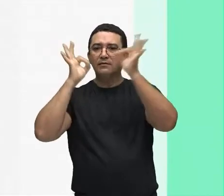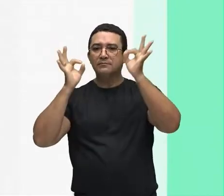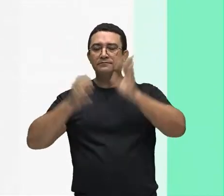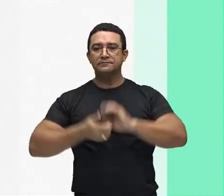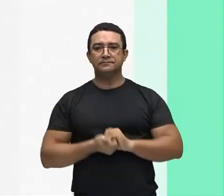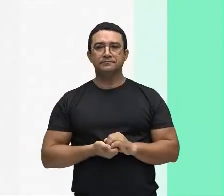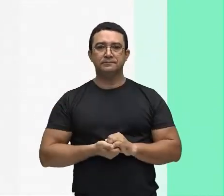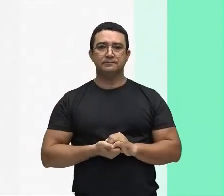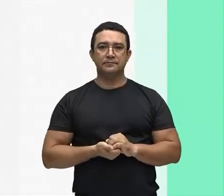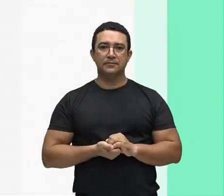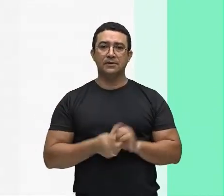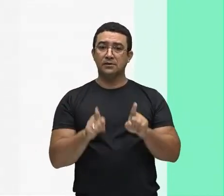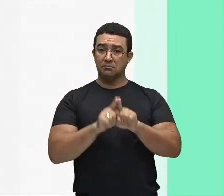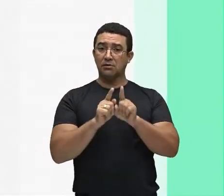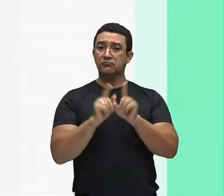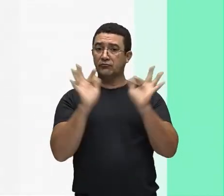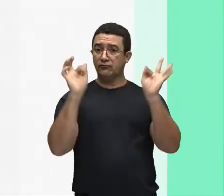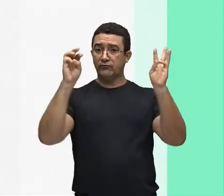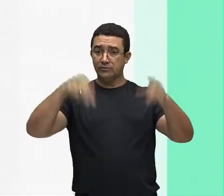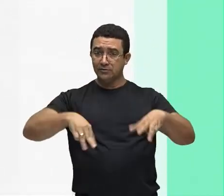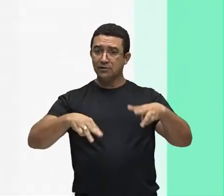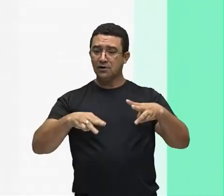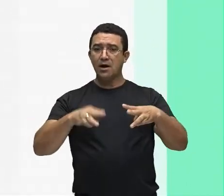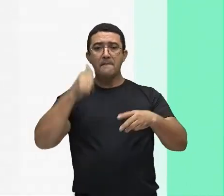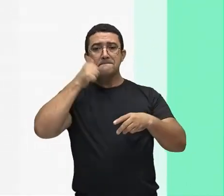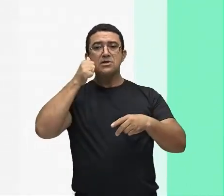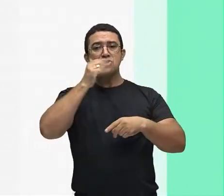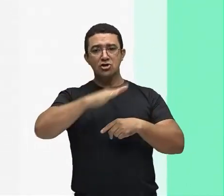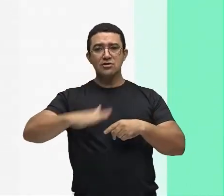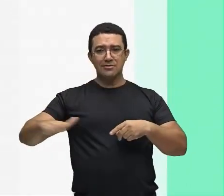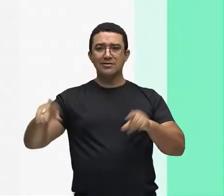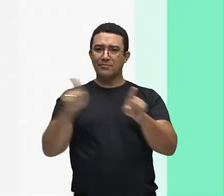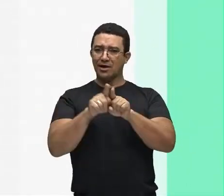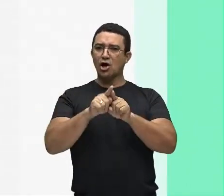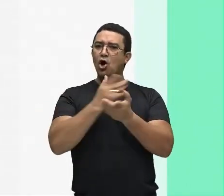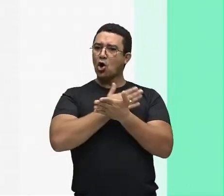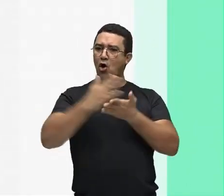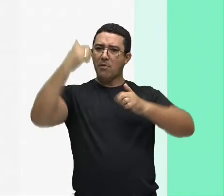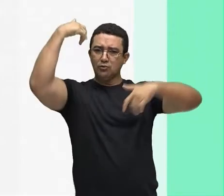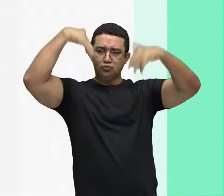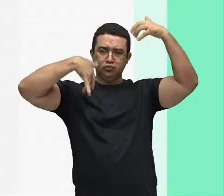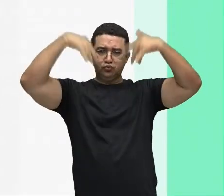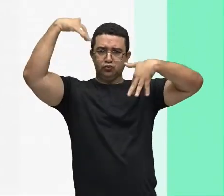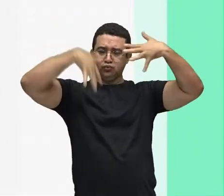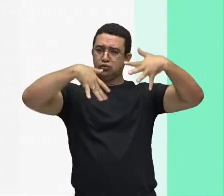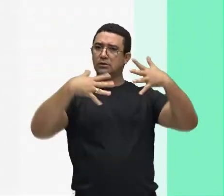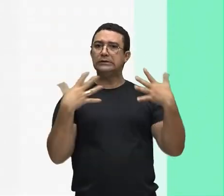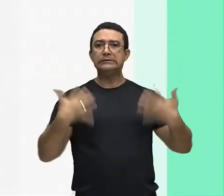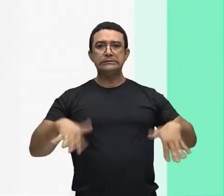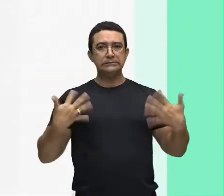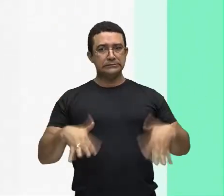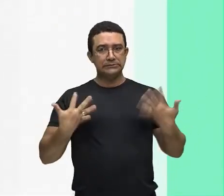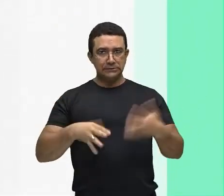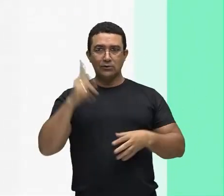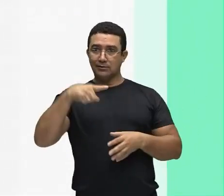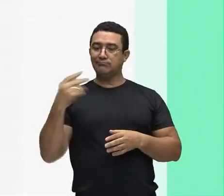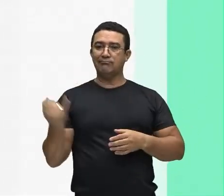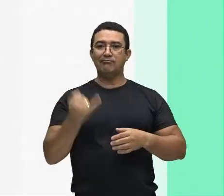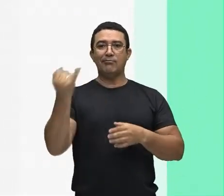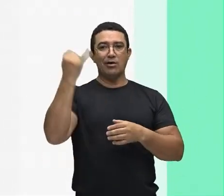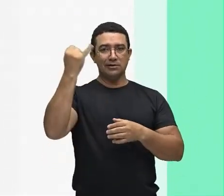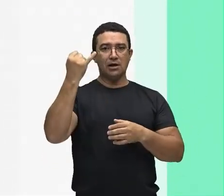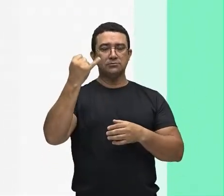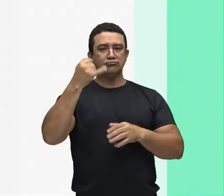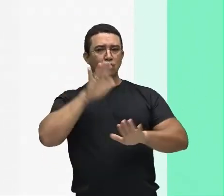temos, por fim, o aumento da sudorese, que é a produção do suor. E por conta disso, é importante ter